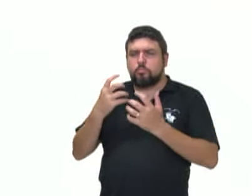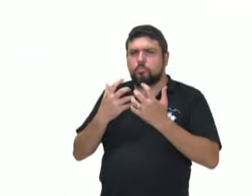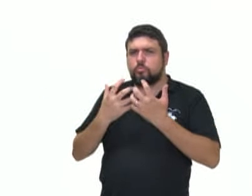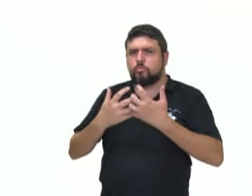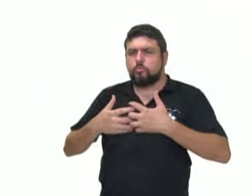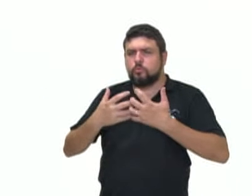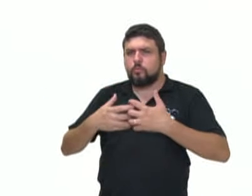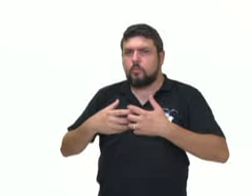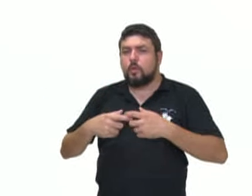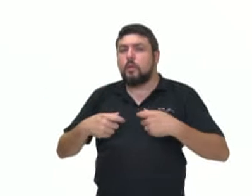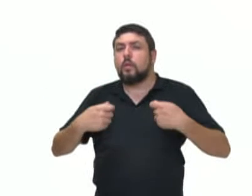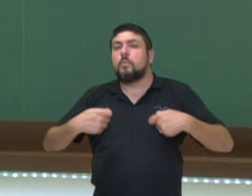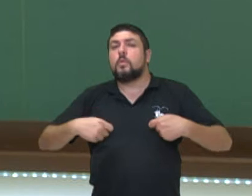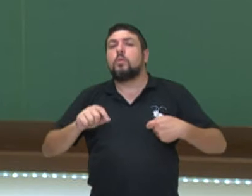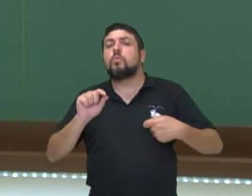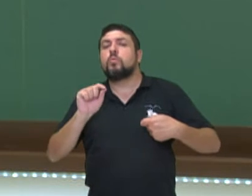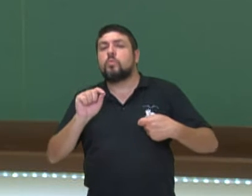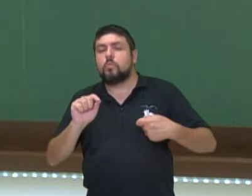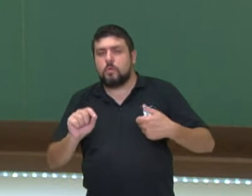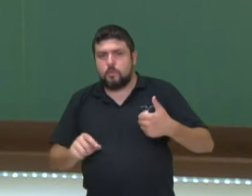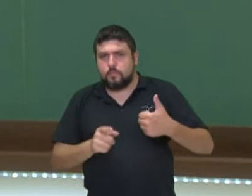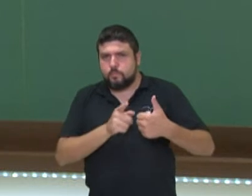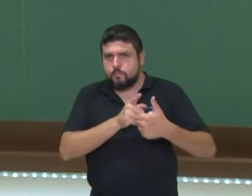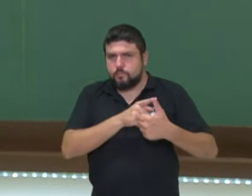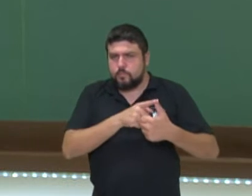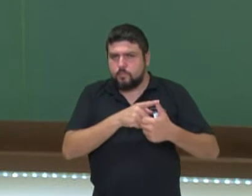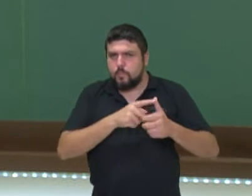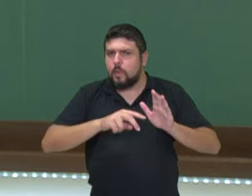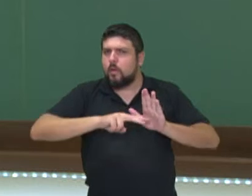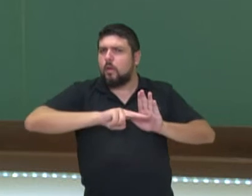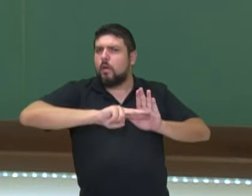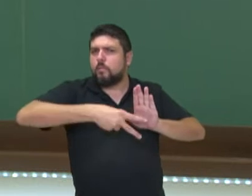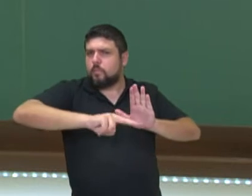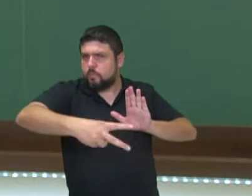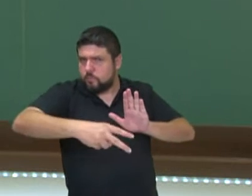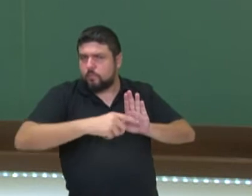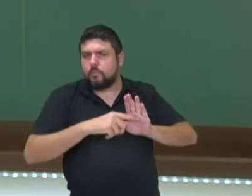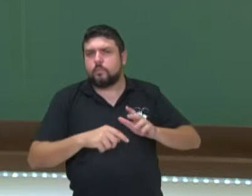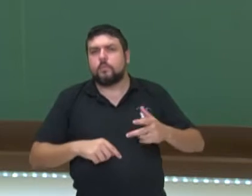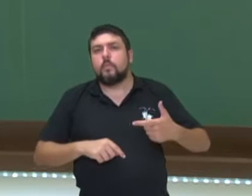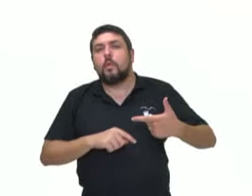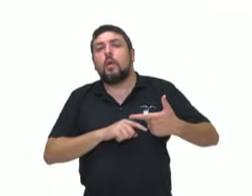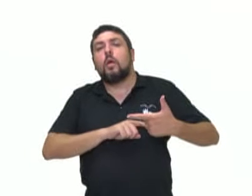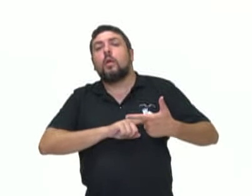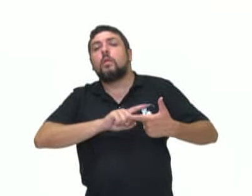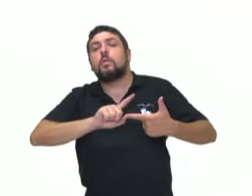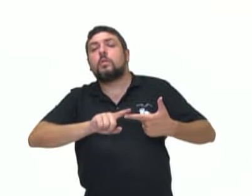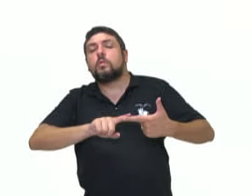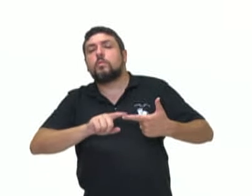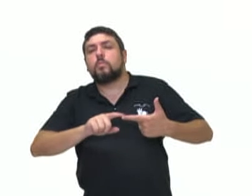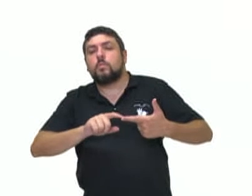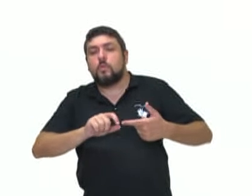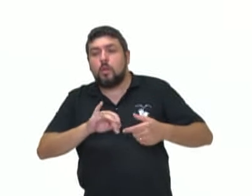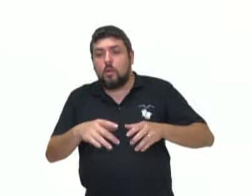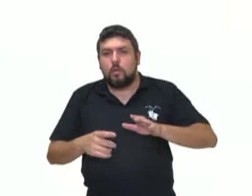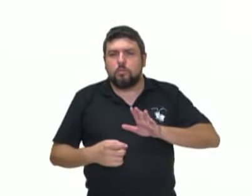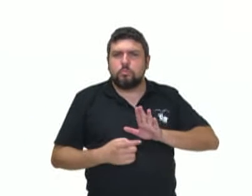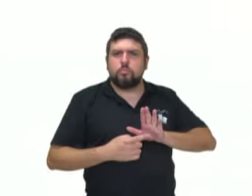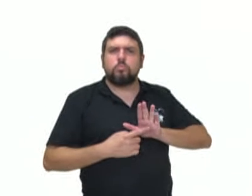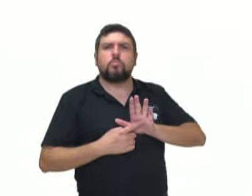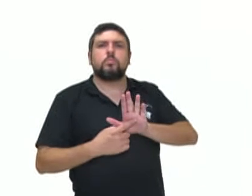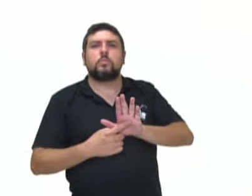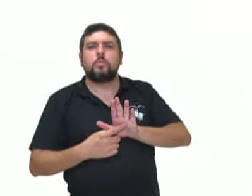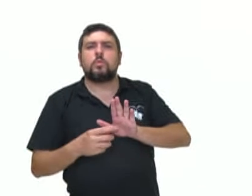em consideração as consequências destas ações para mim, o impacto dessas ações diante